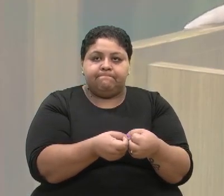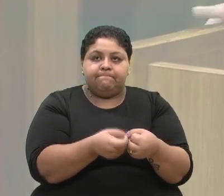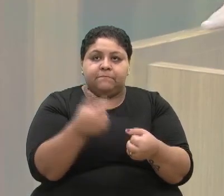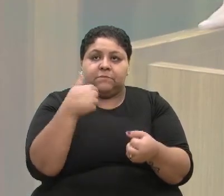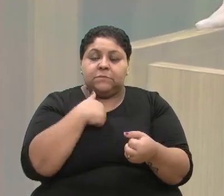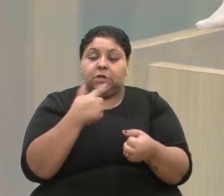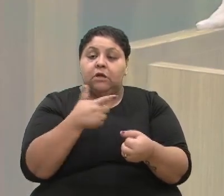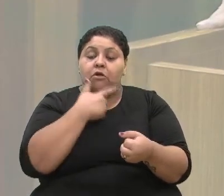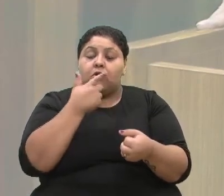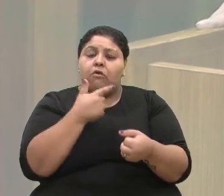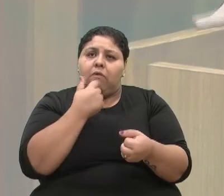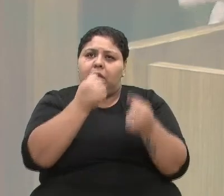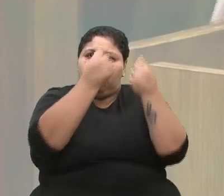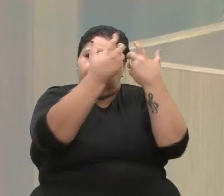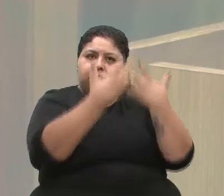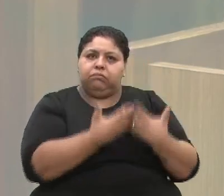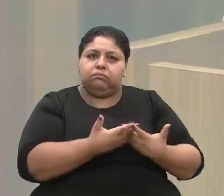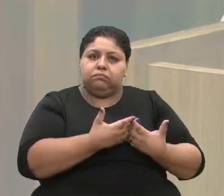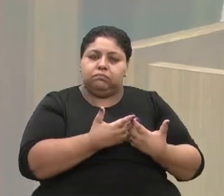trouxe aqui a